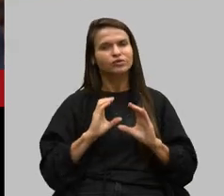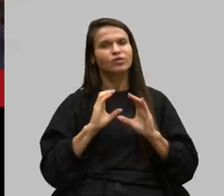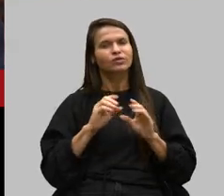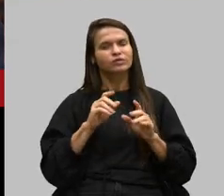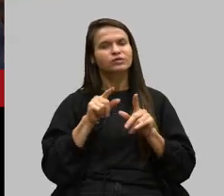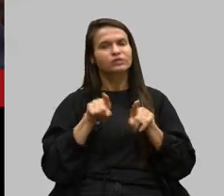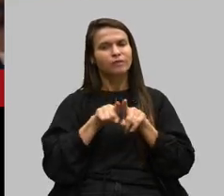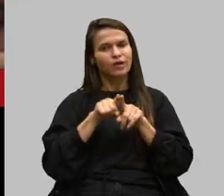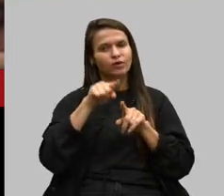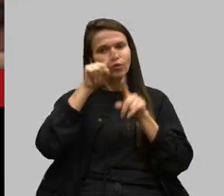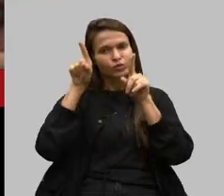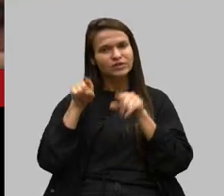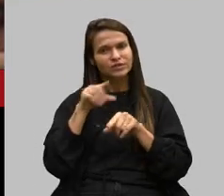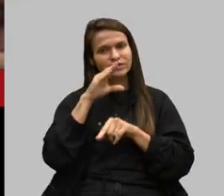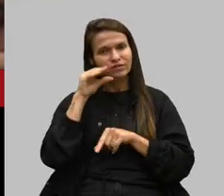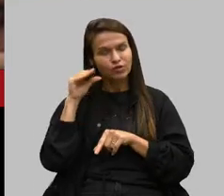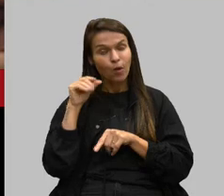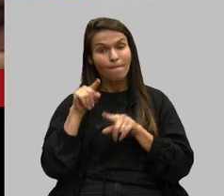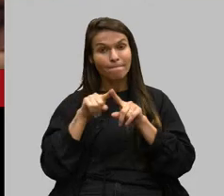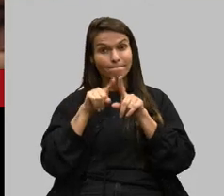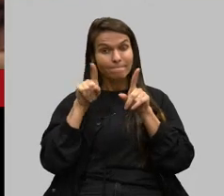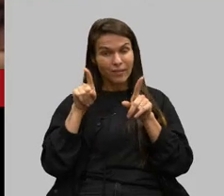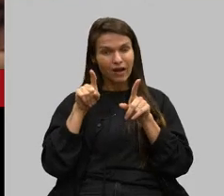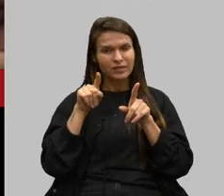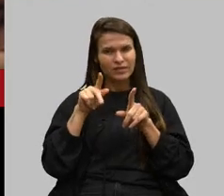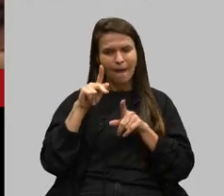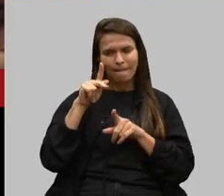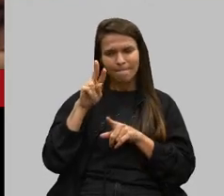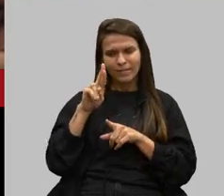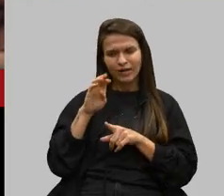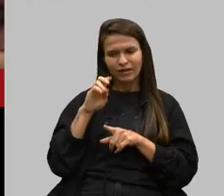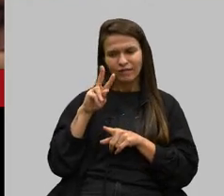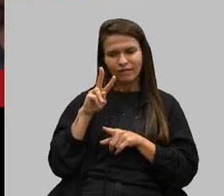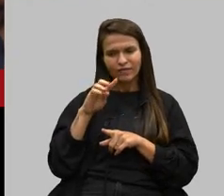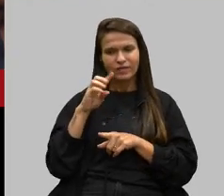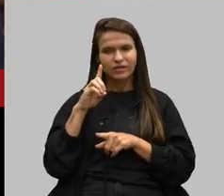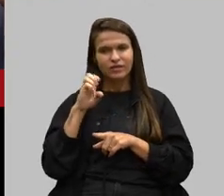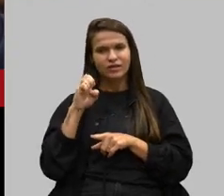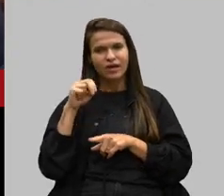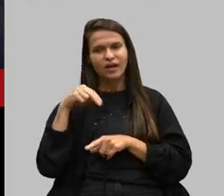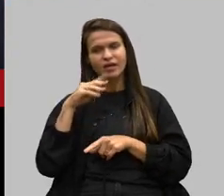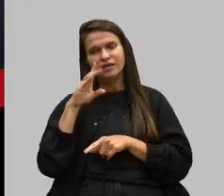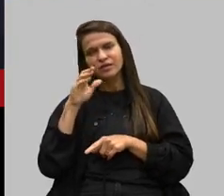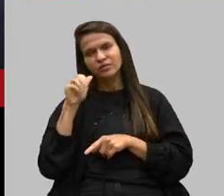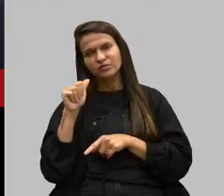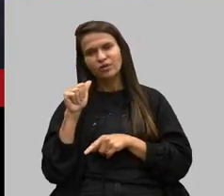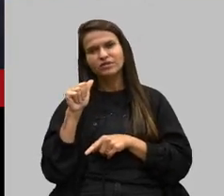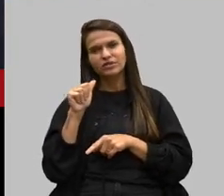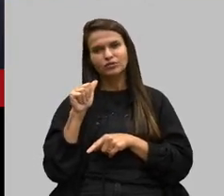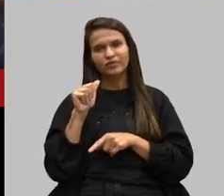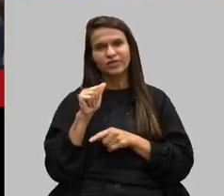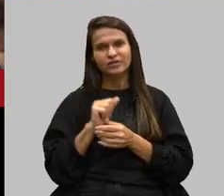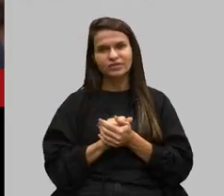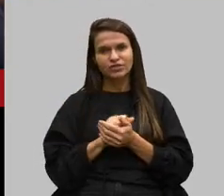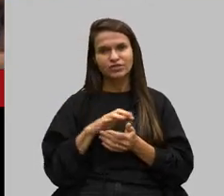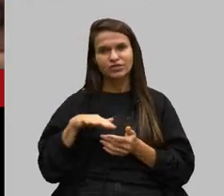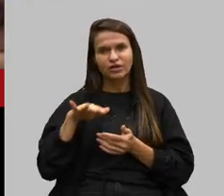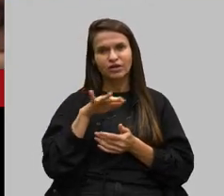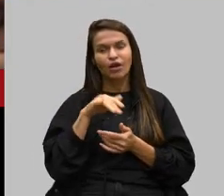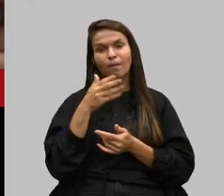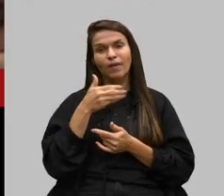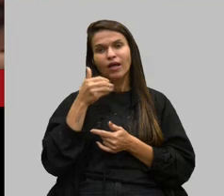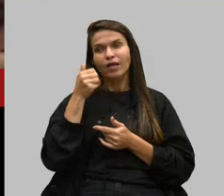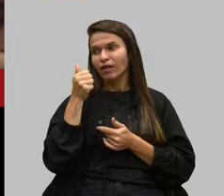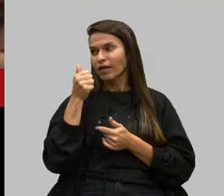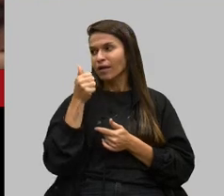servidor mas as previdências de uma forma geral caminha pro ca então é melhor você